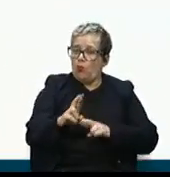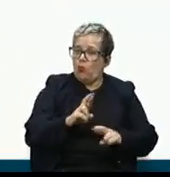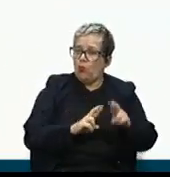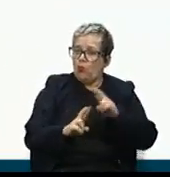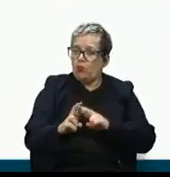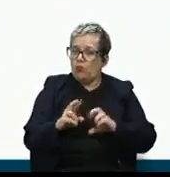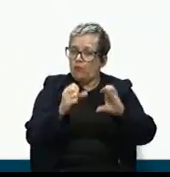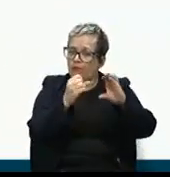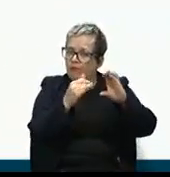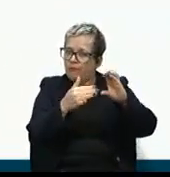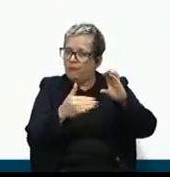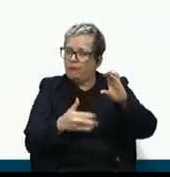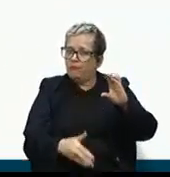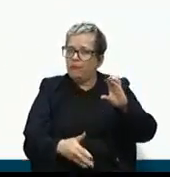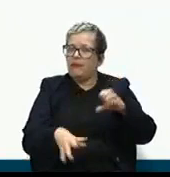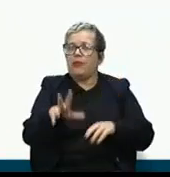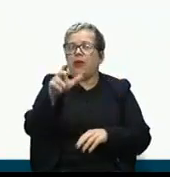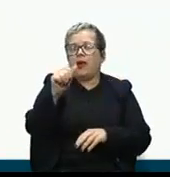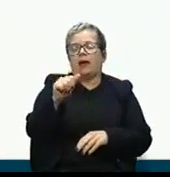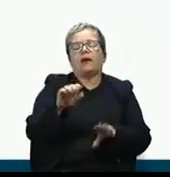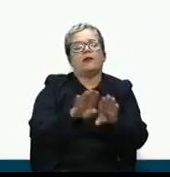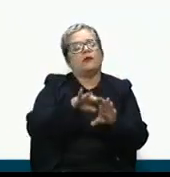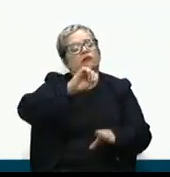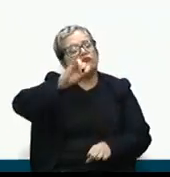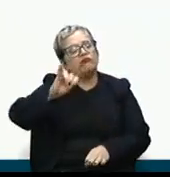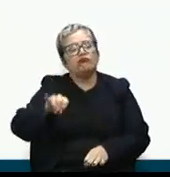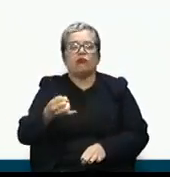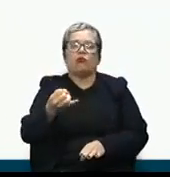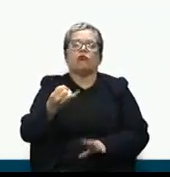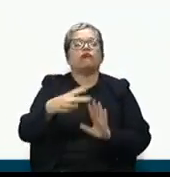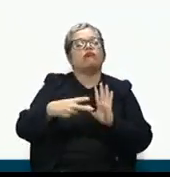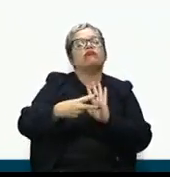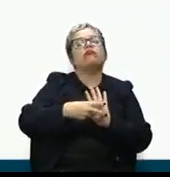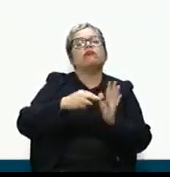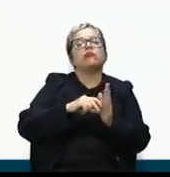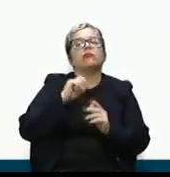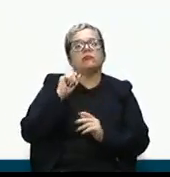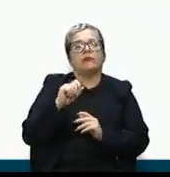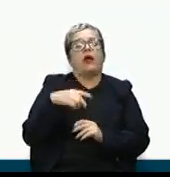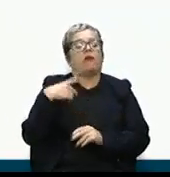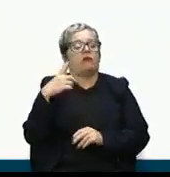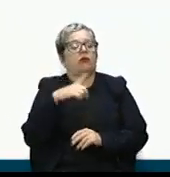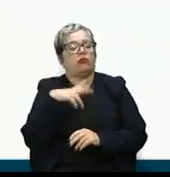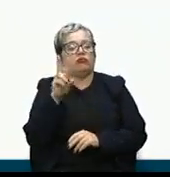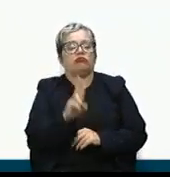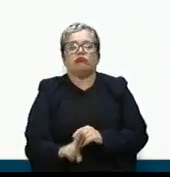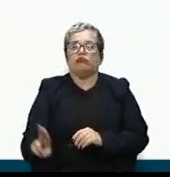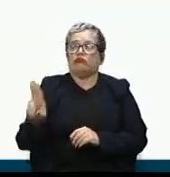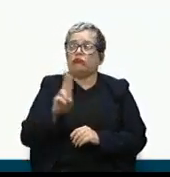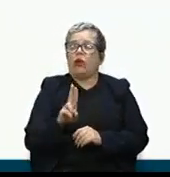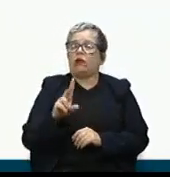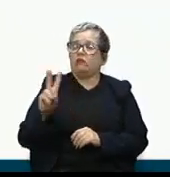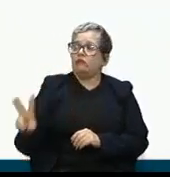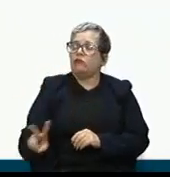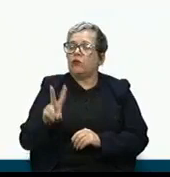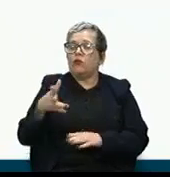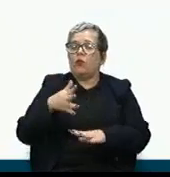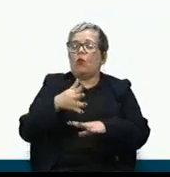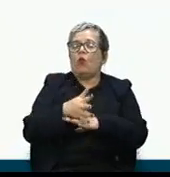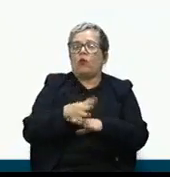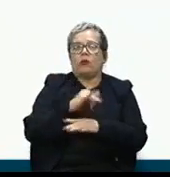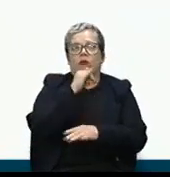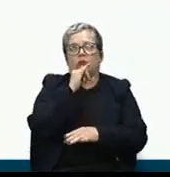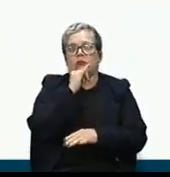os elementos A e J. O que significa isso? Que eu tenho que utilizar esses valores das entradas,